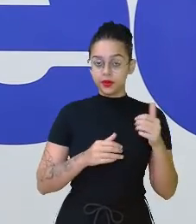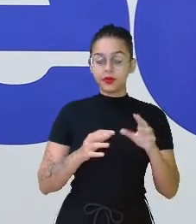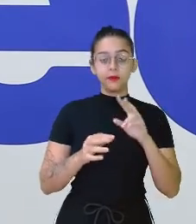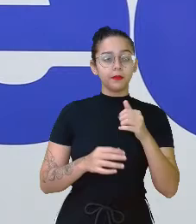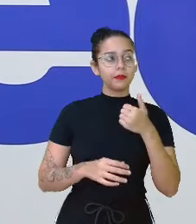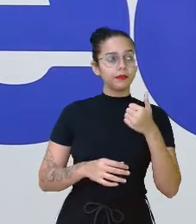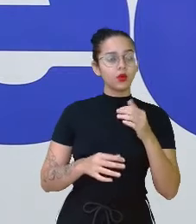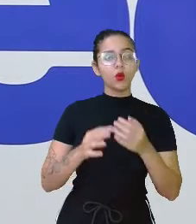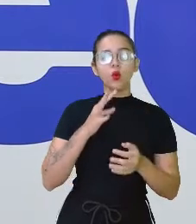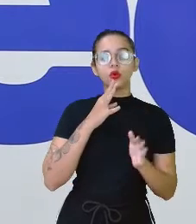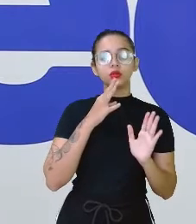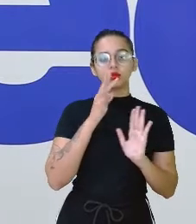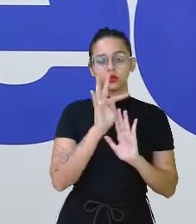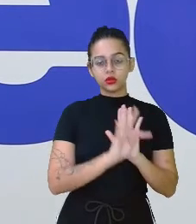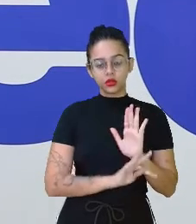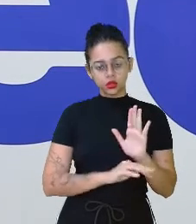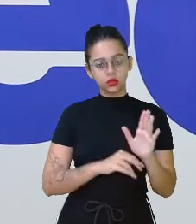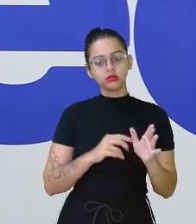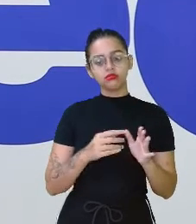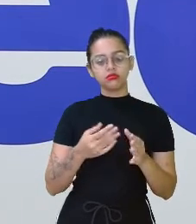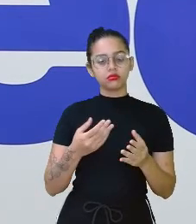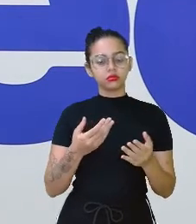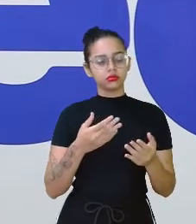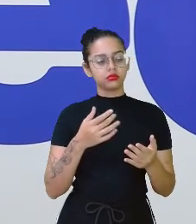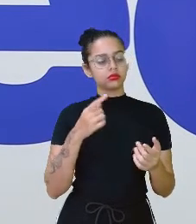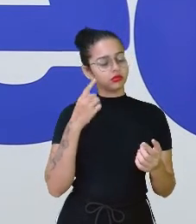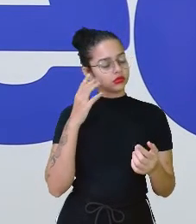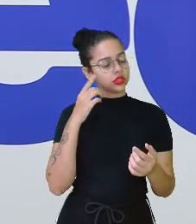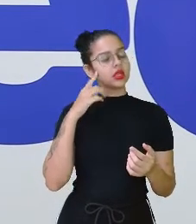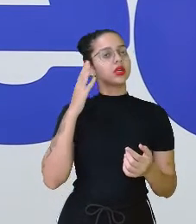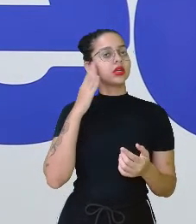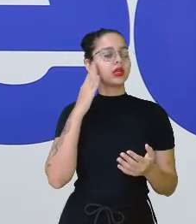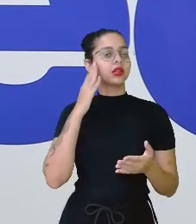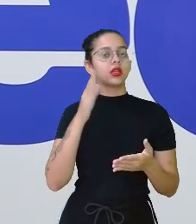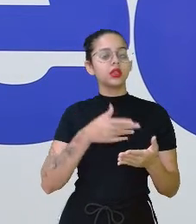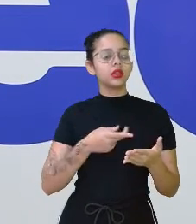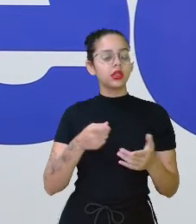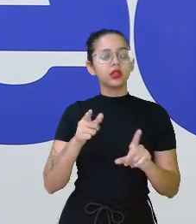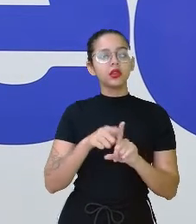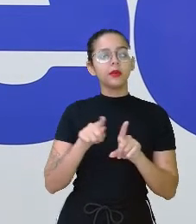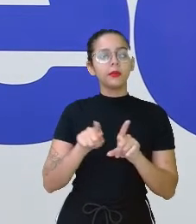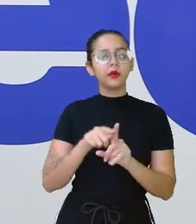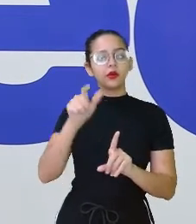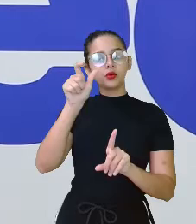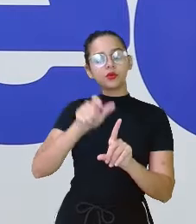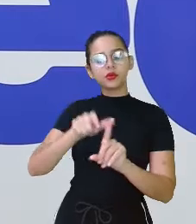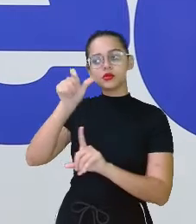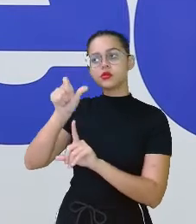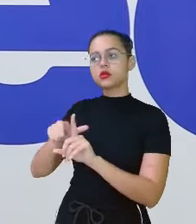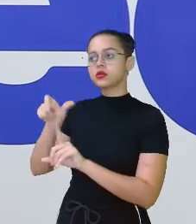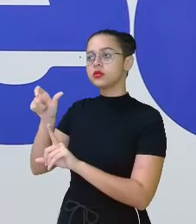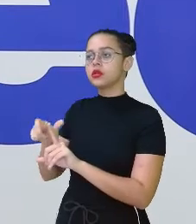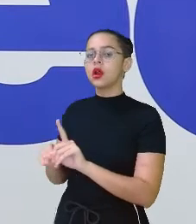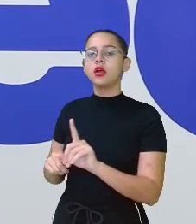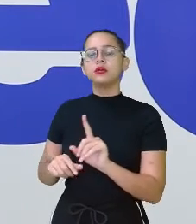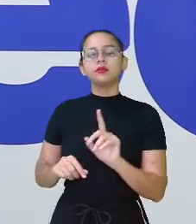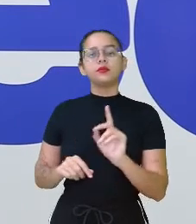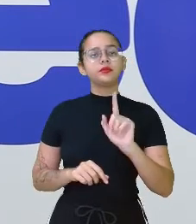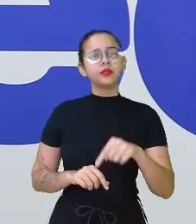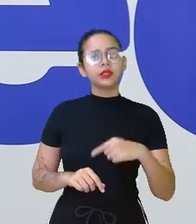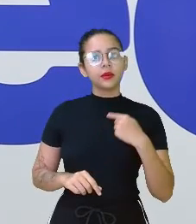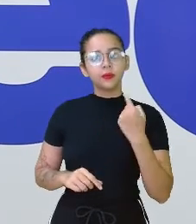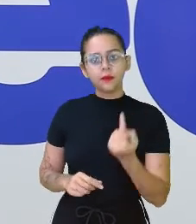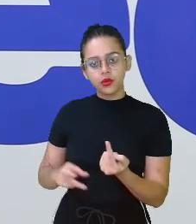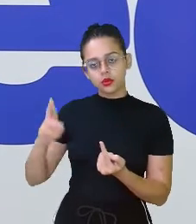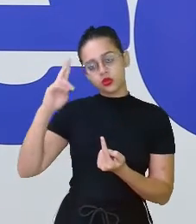o texto, de familiarizar-se com os personagens, e depois o